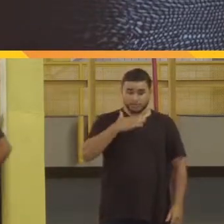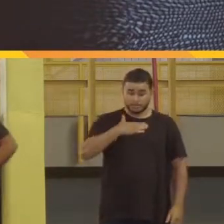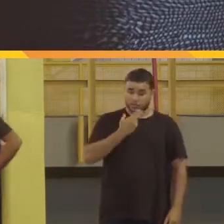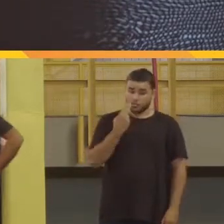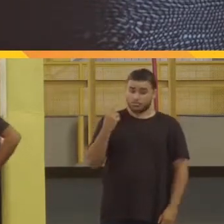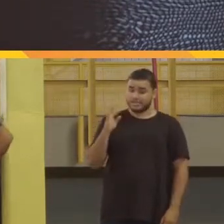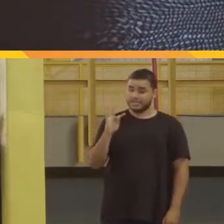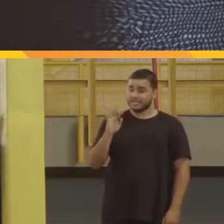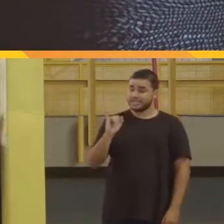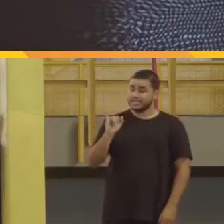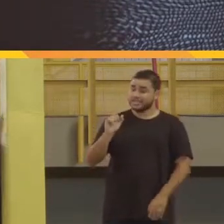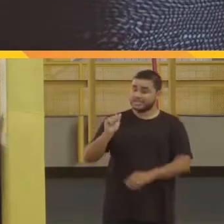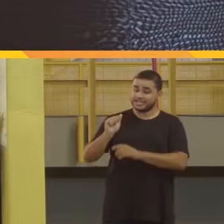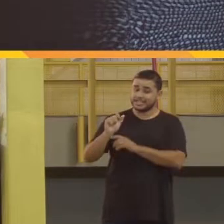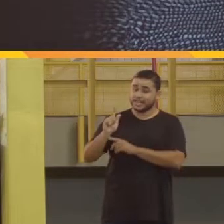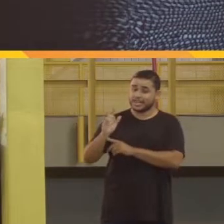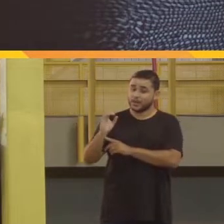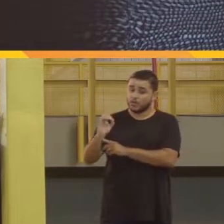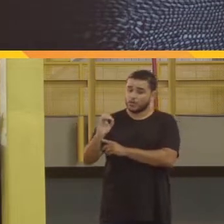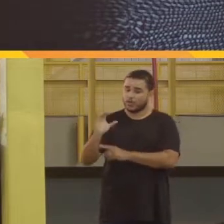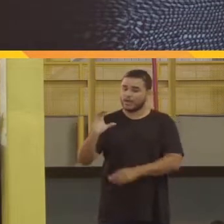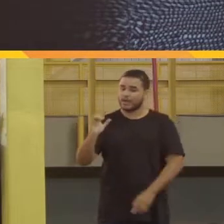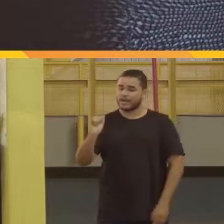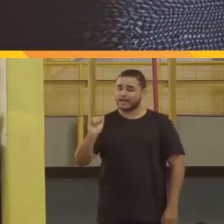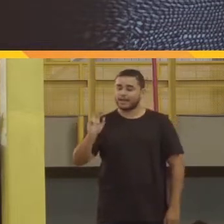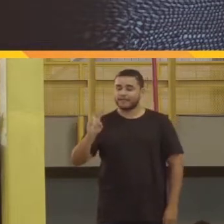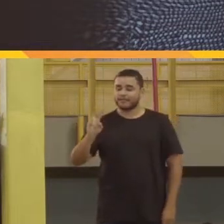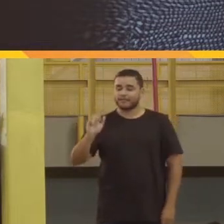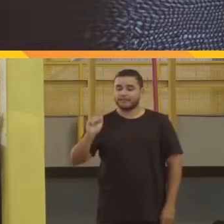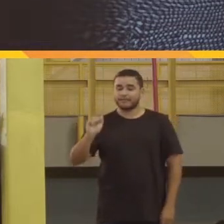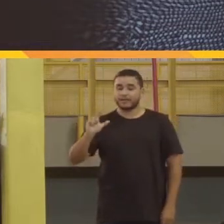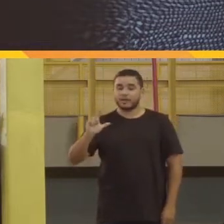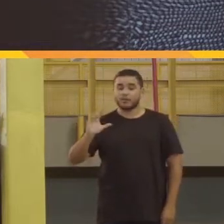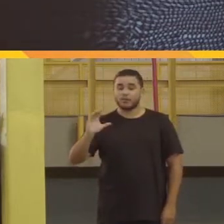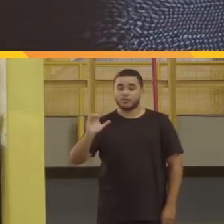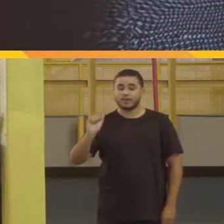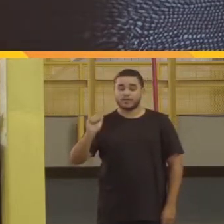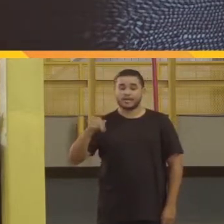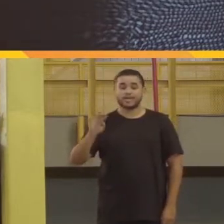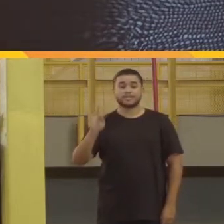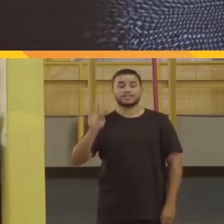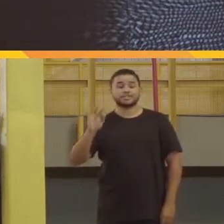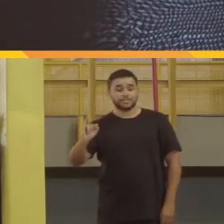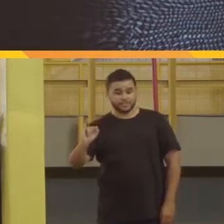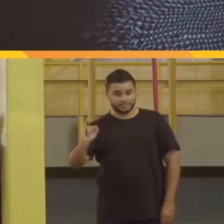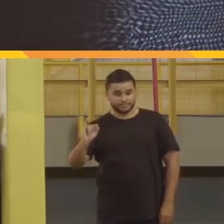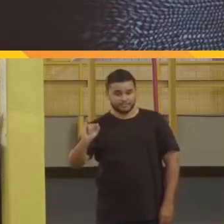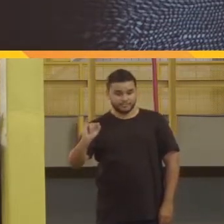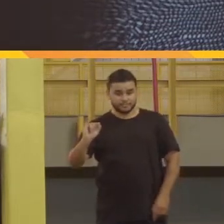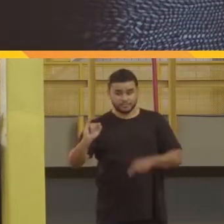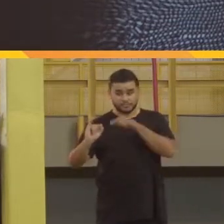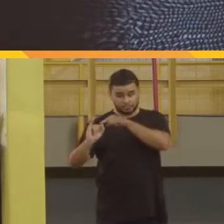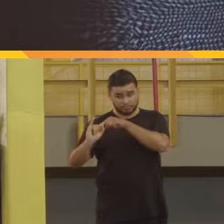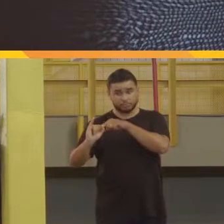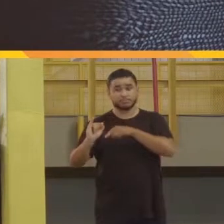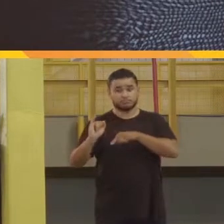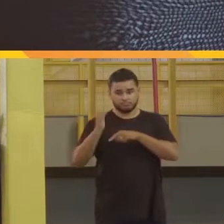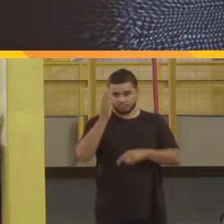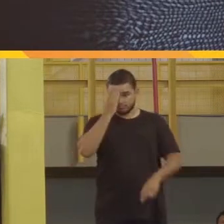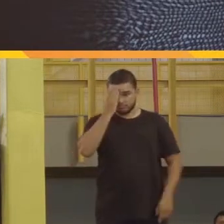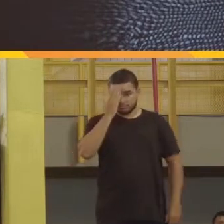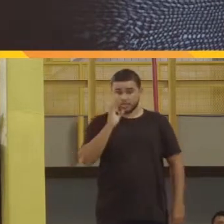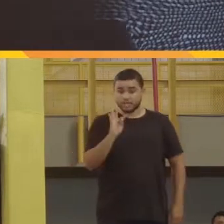Tiago Cavalcante, tudo junto, tudo minúsculo, tá? Tiago com TH e Cavalcante com I.